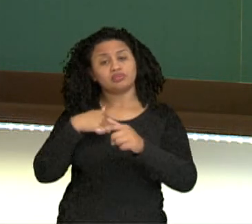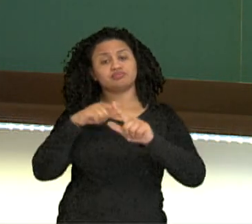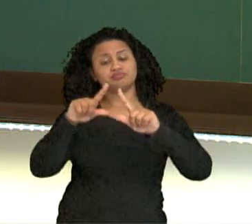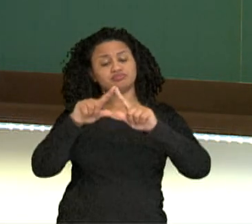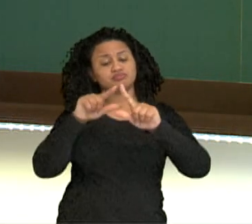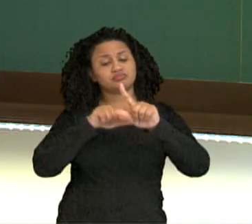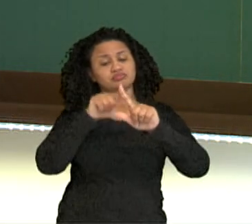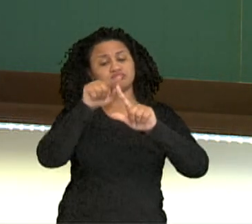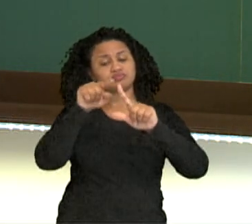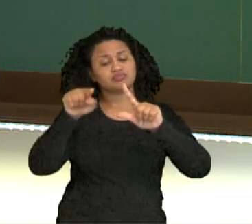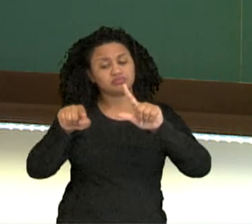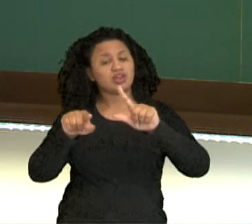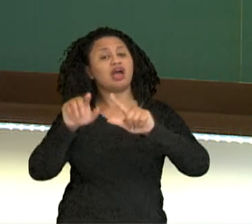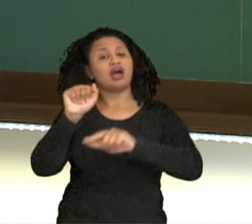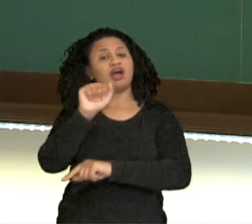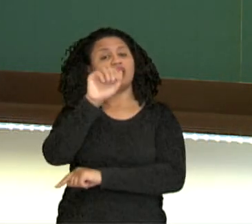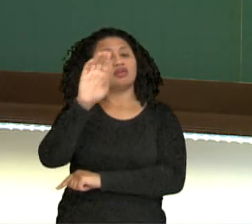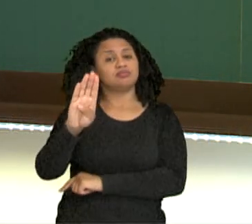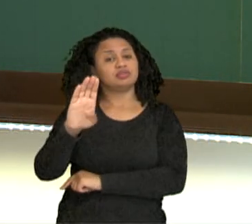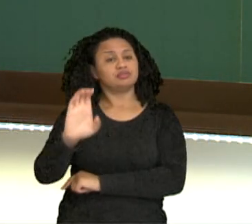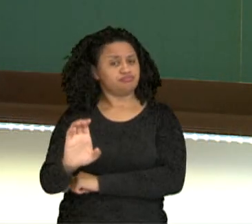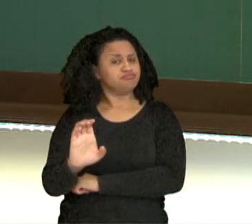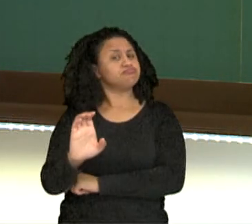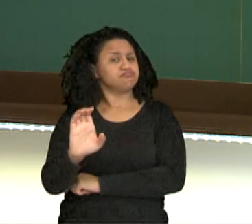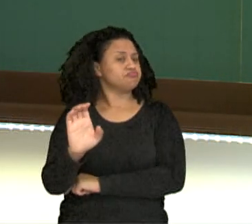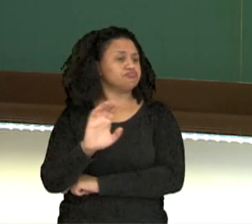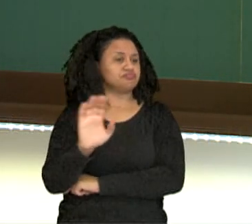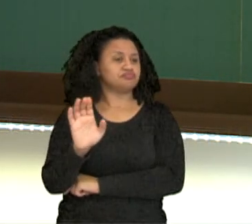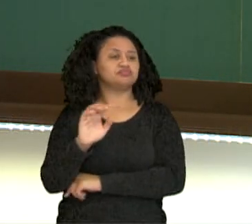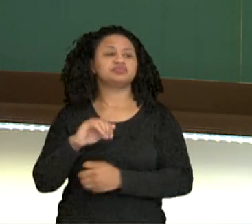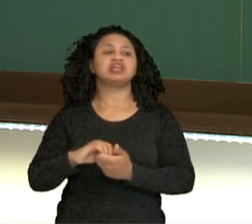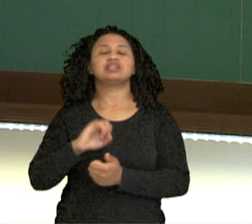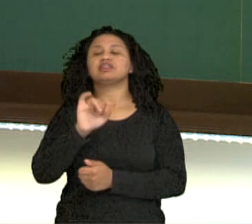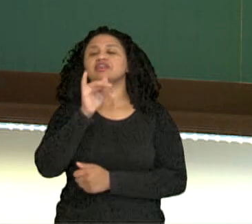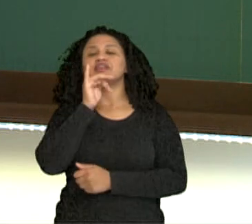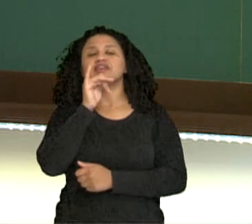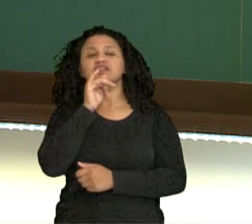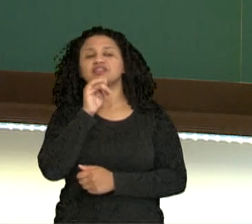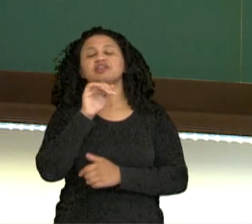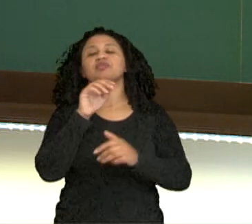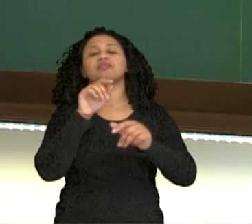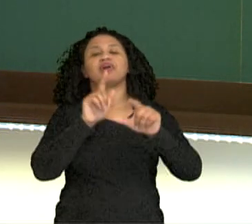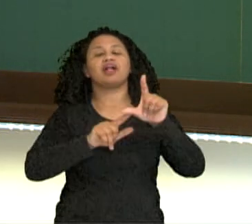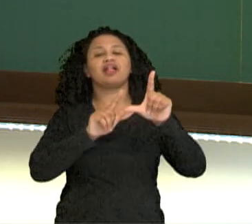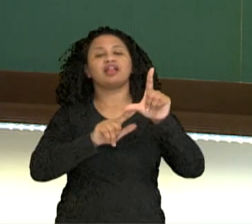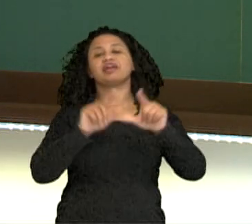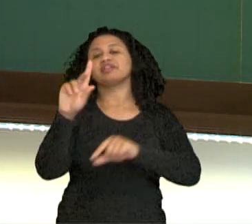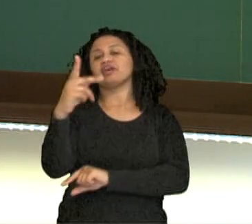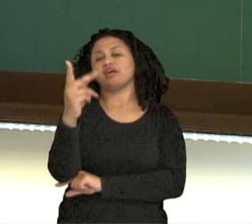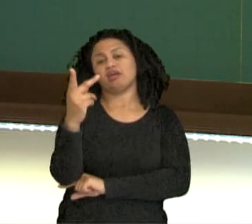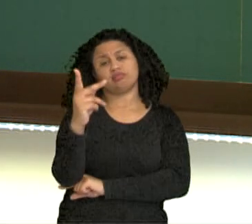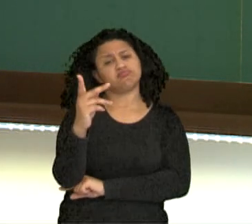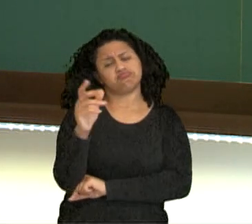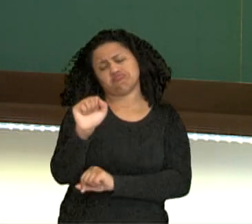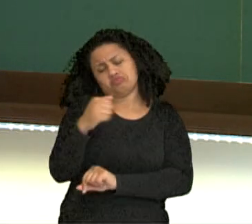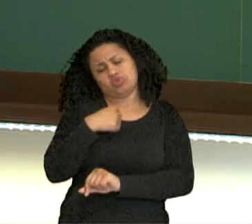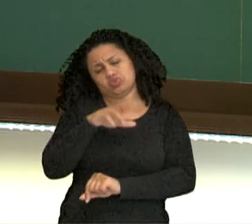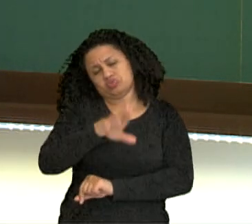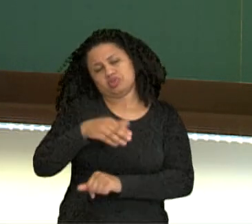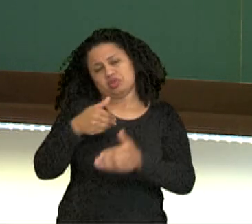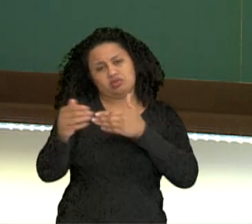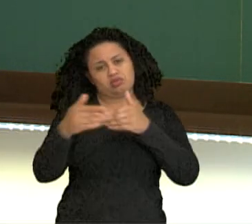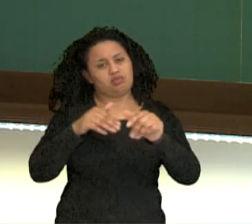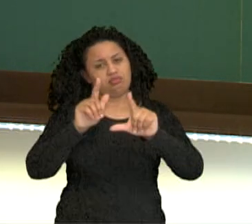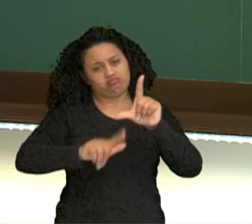vértices é A, B e C. Se eu tivesse colocado, por exemplo, a letra H aqui, tá? Eu posso usar qualquer letra do